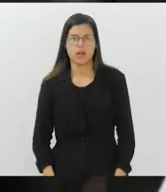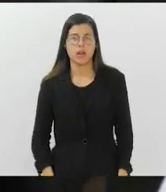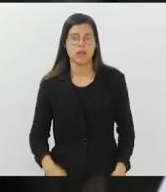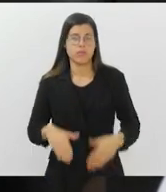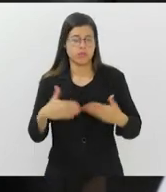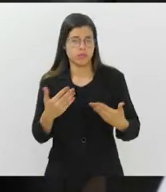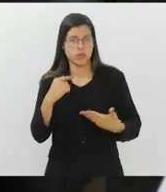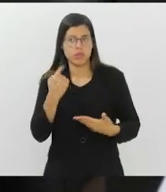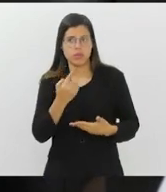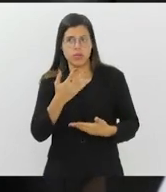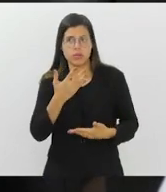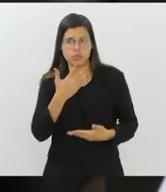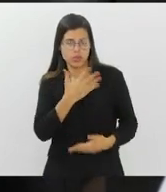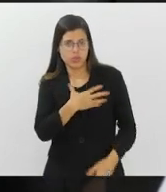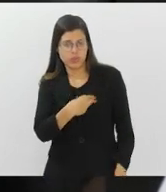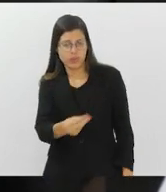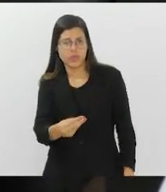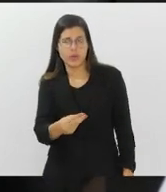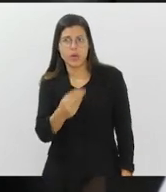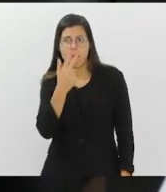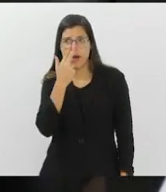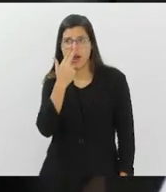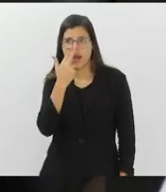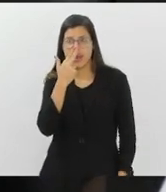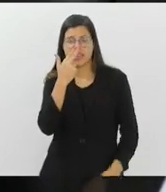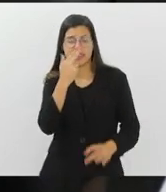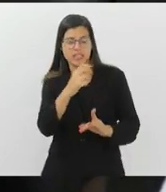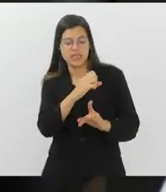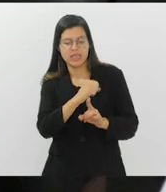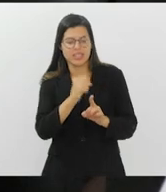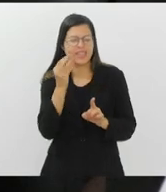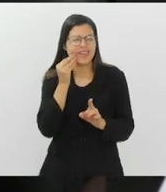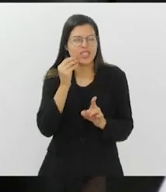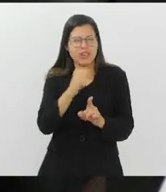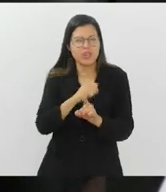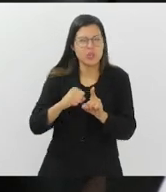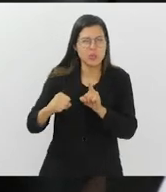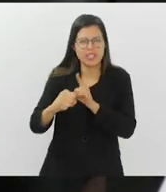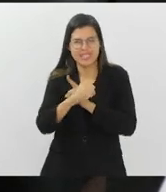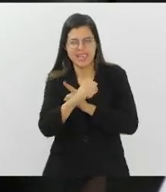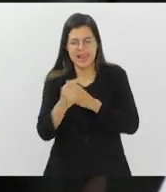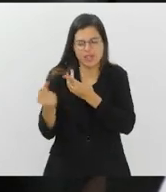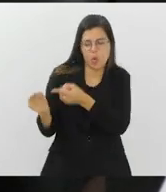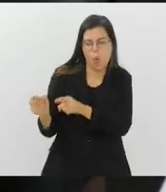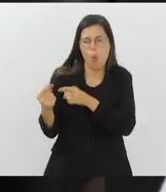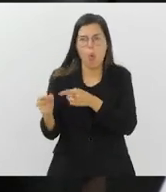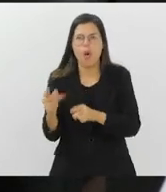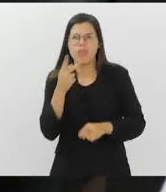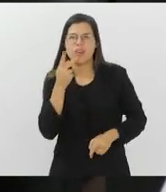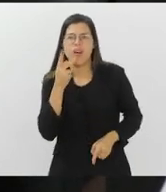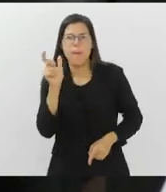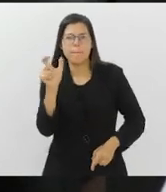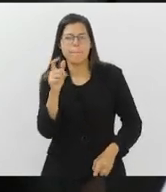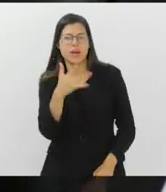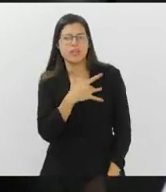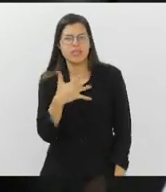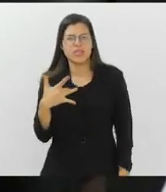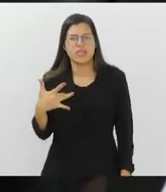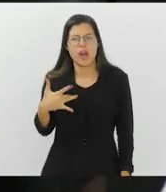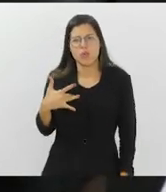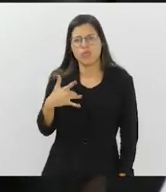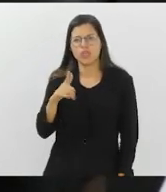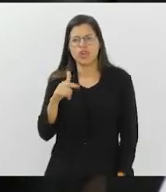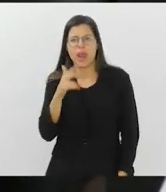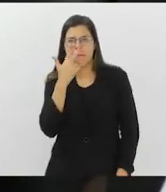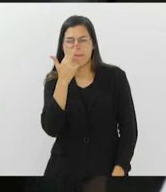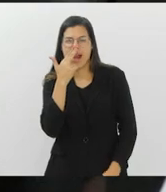na tentativa de jogar a sociedade contra nós, com esse discurso falacioso de que o plano de saúde é um condomínio, que uns pagam mais do que